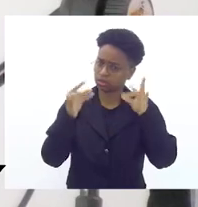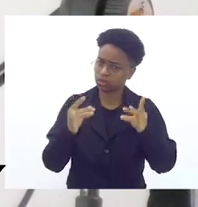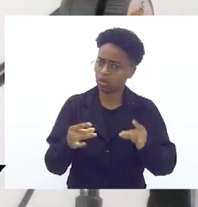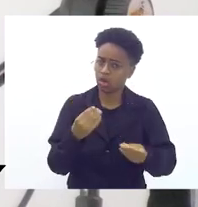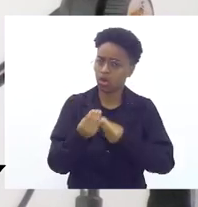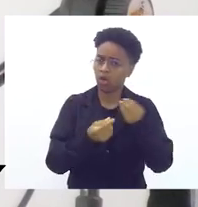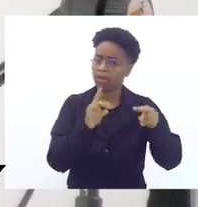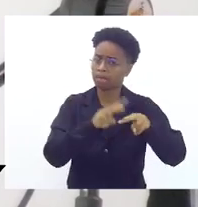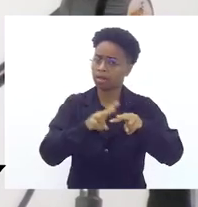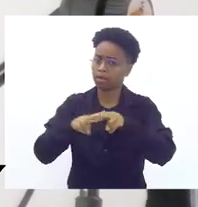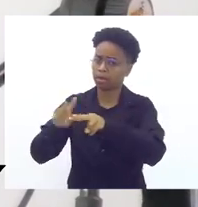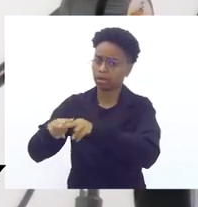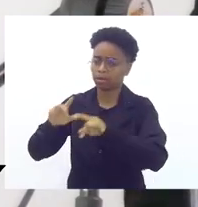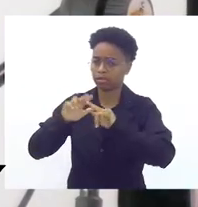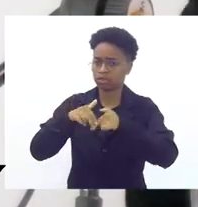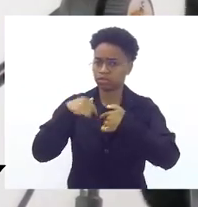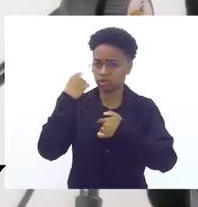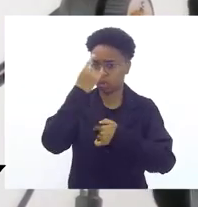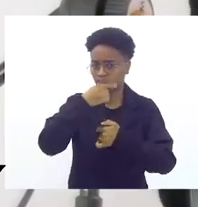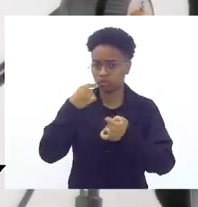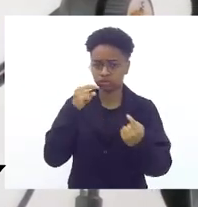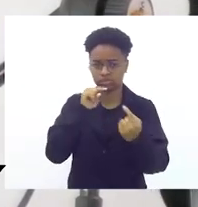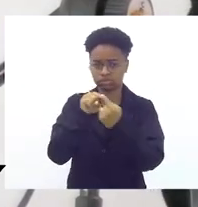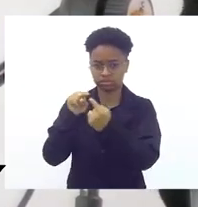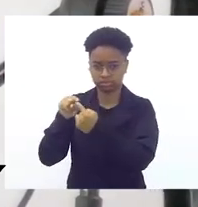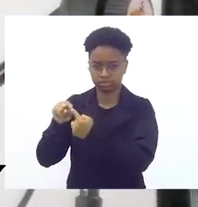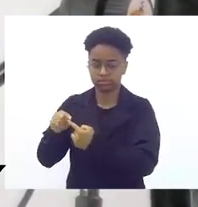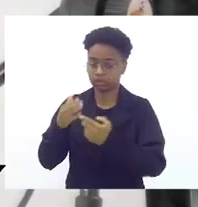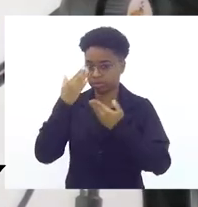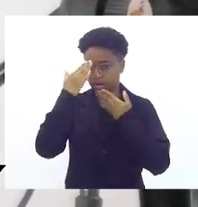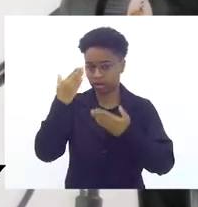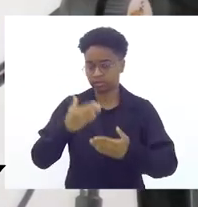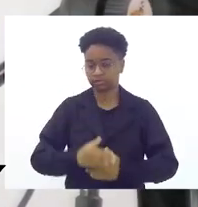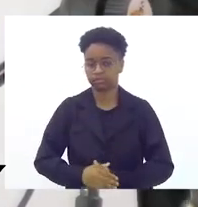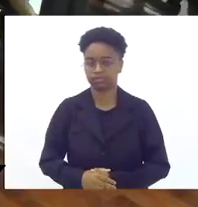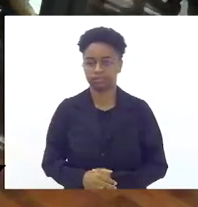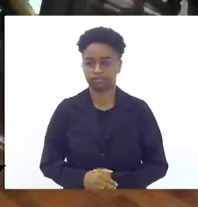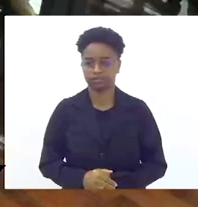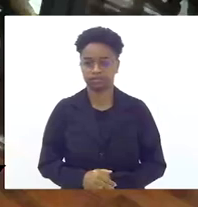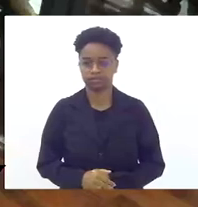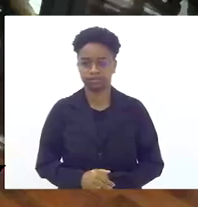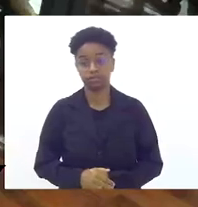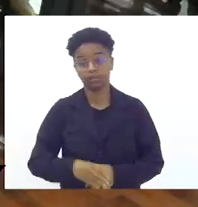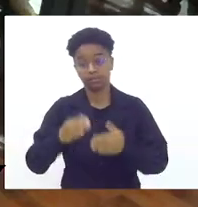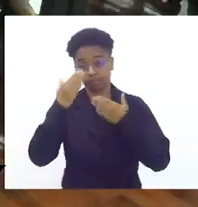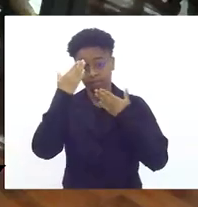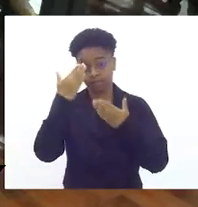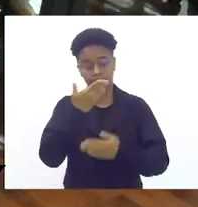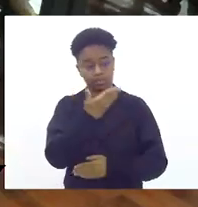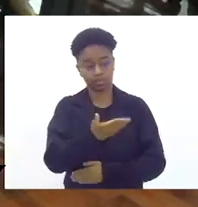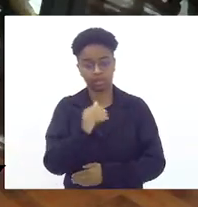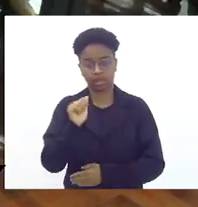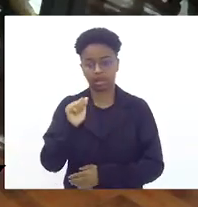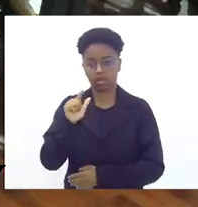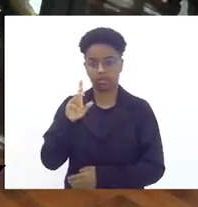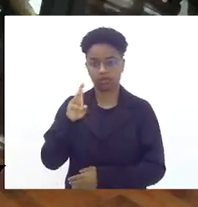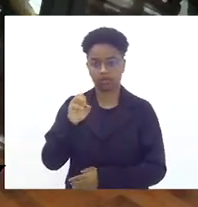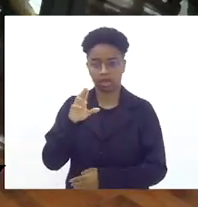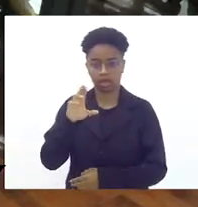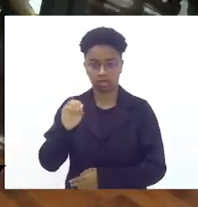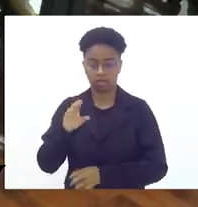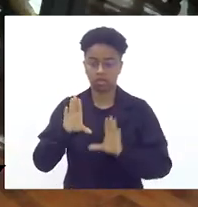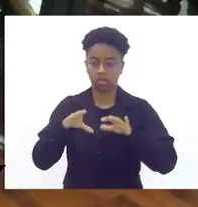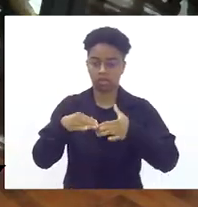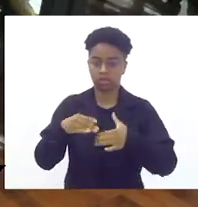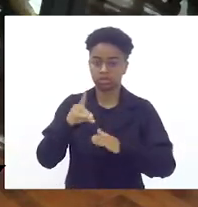prisões por reconhecimento fotográfico Obrigado Espero poder contribuir mais obrigado obrigado Doutor Álvaro Quintão da Comissão